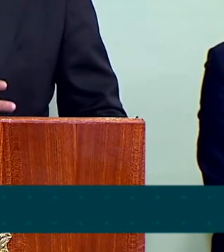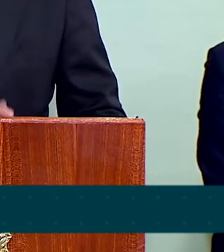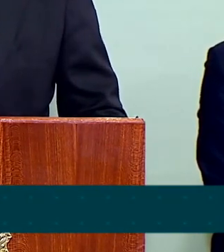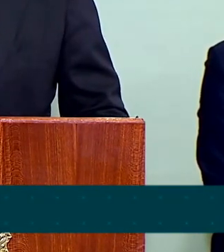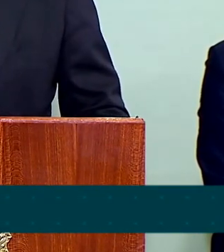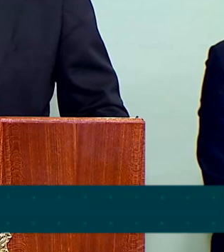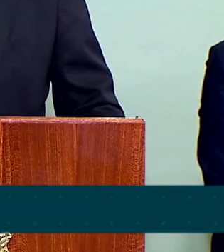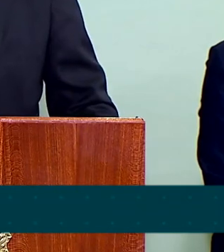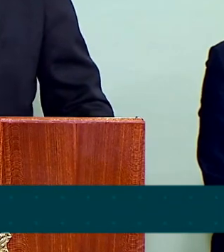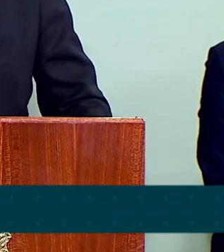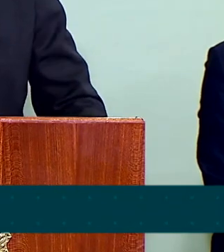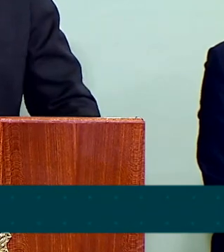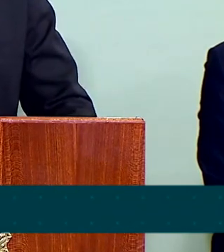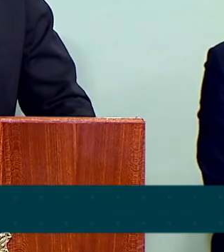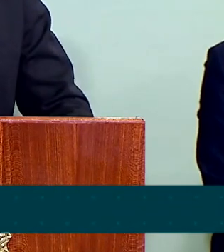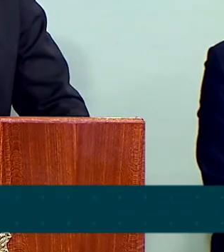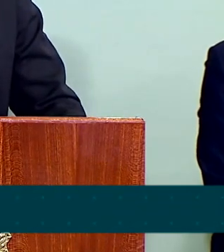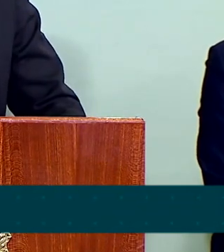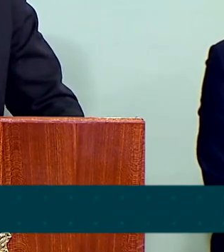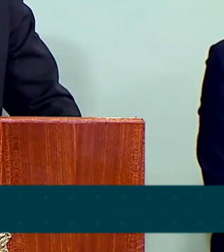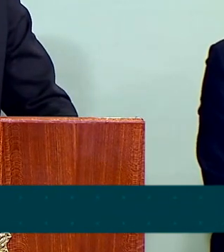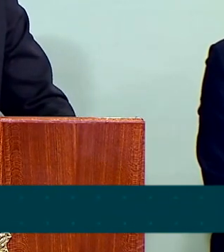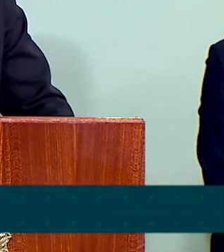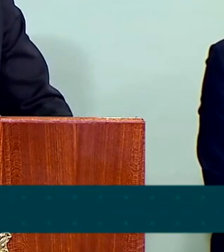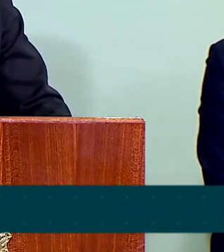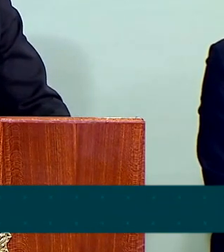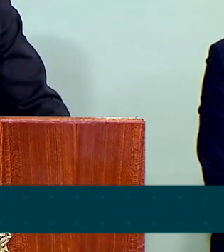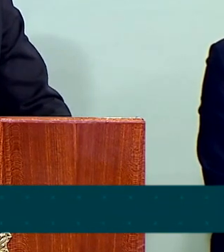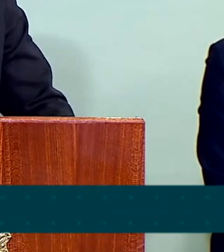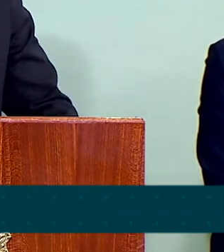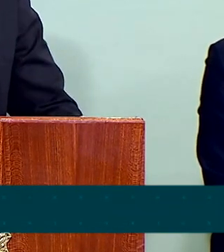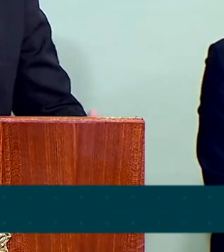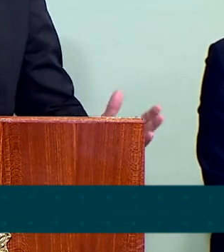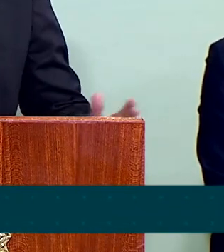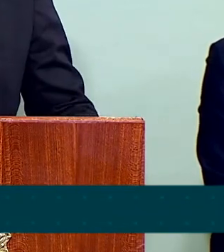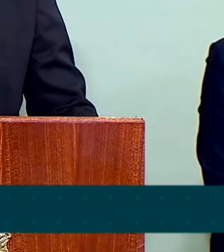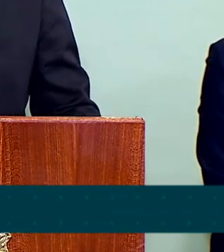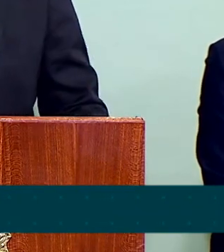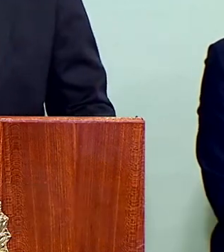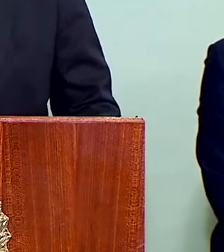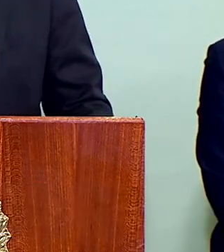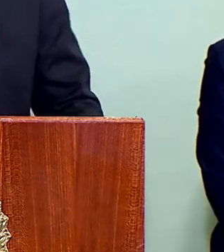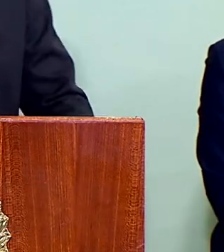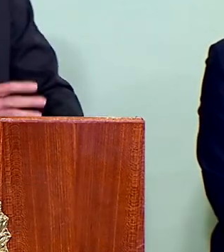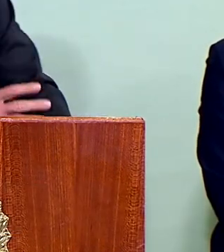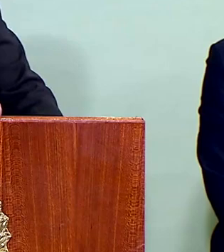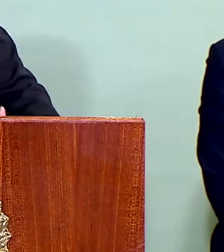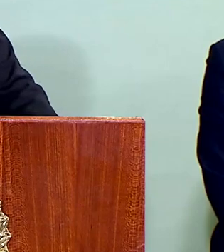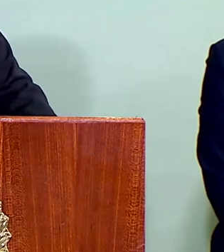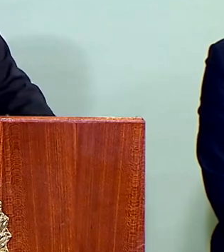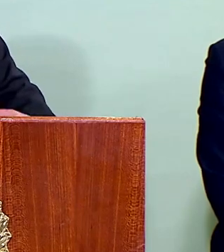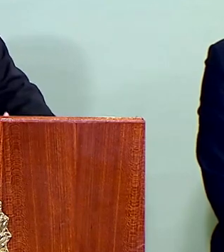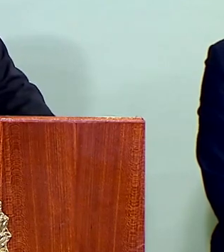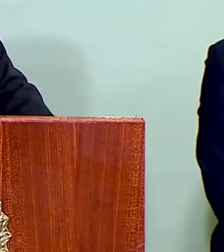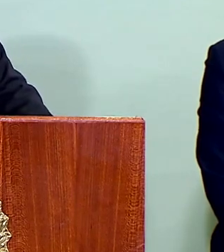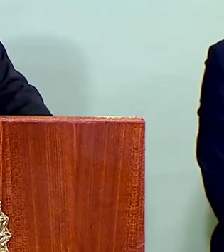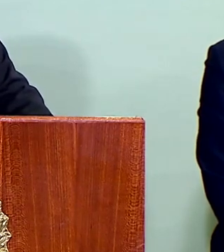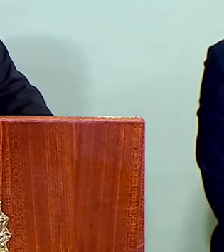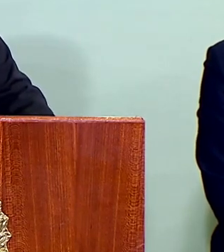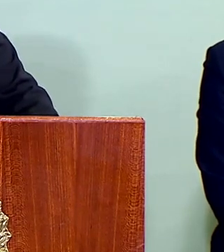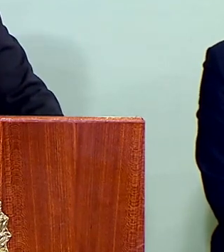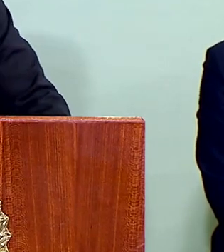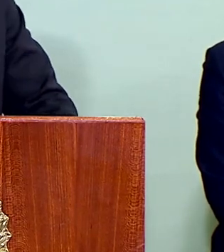que agora recebe essa medida provisória e a aprovará com toda a certeza e, se for o caso, farão